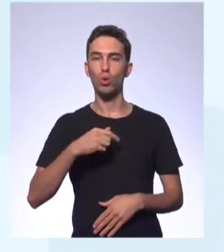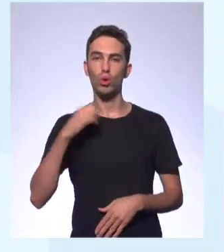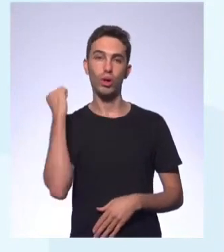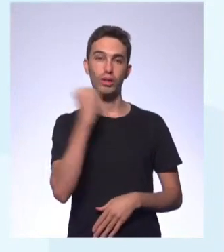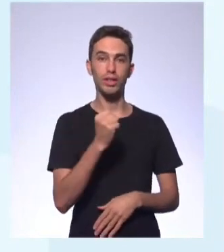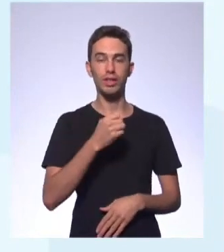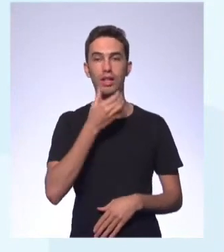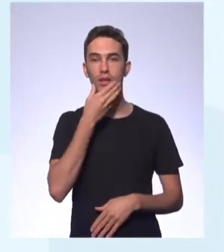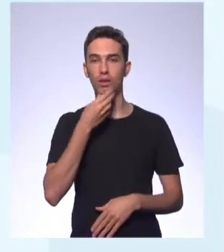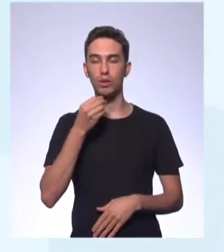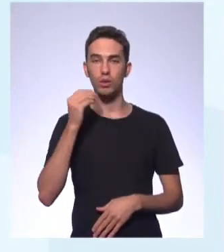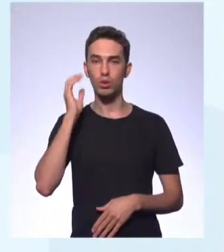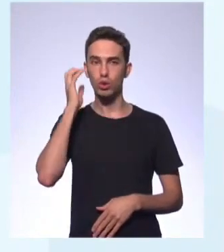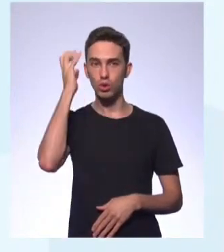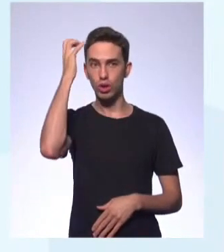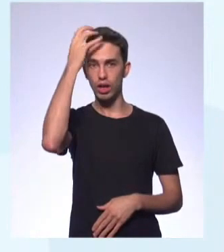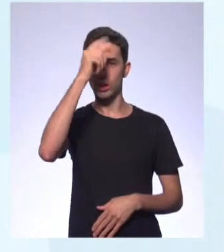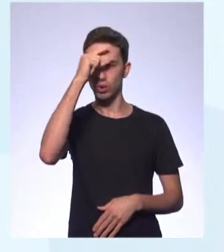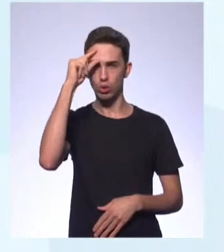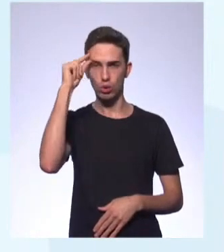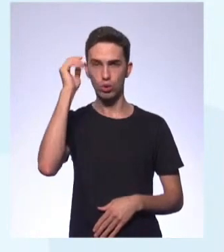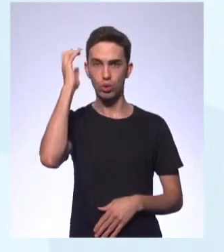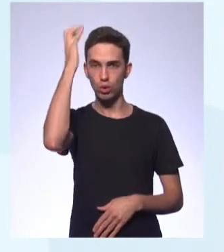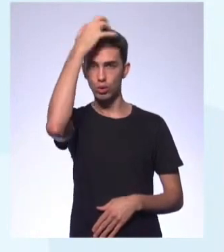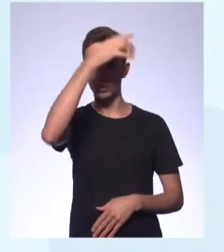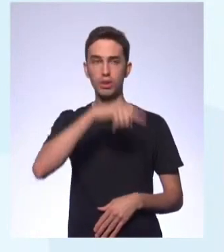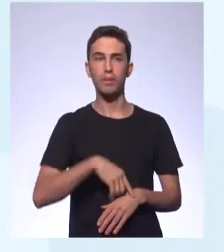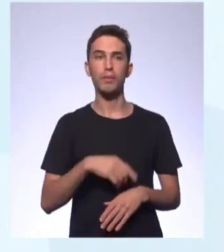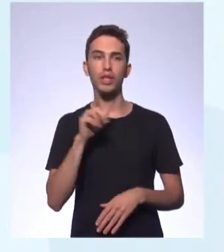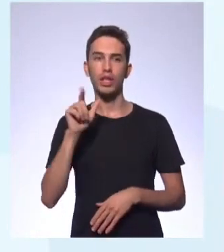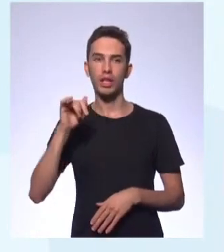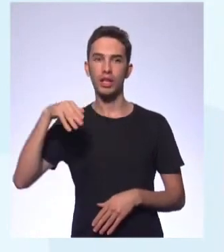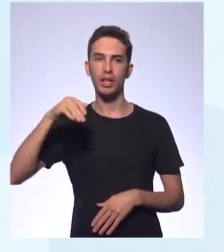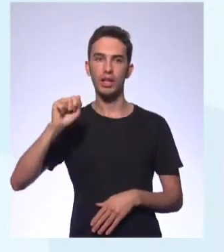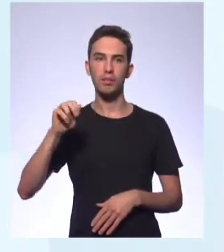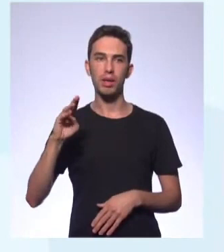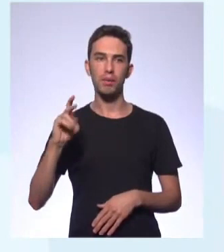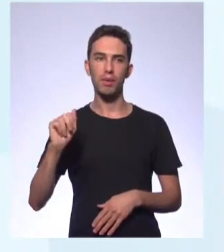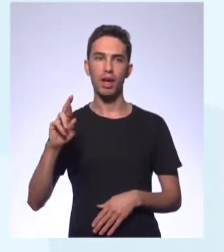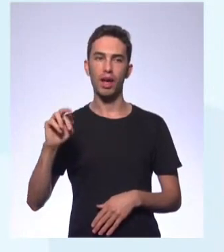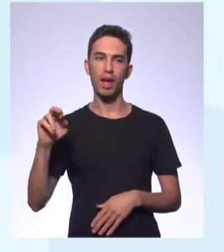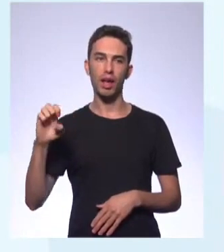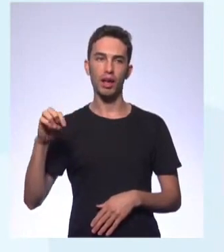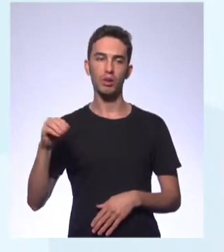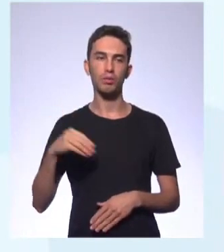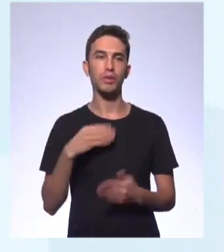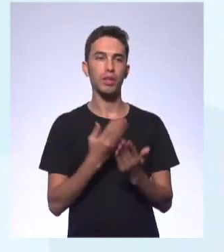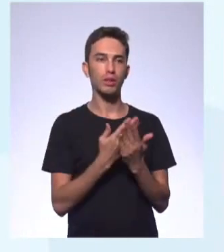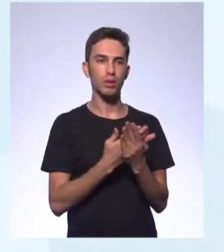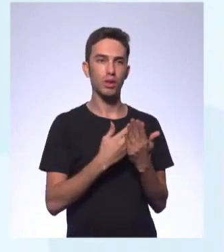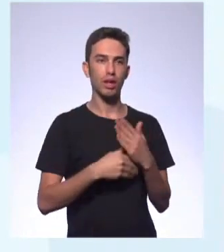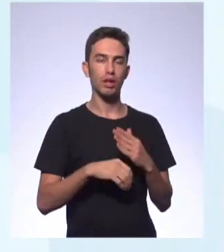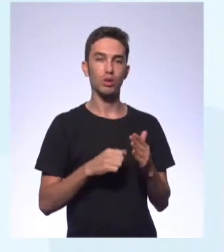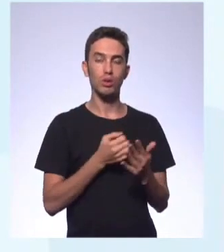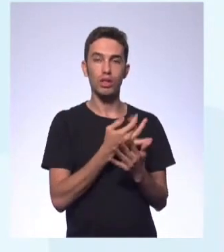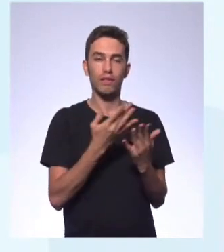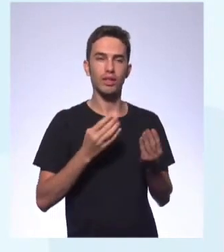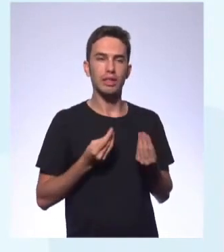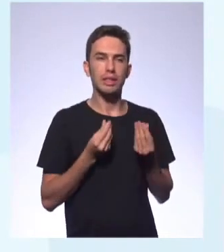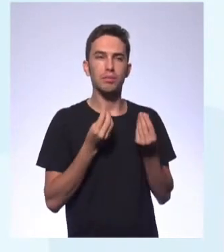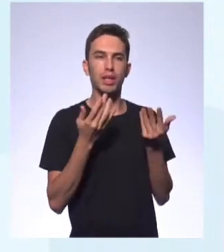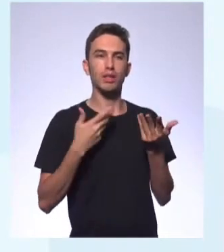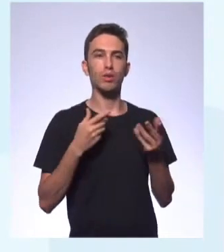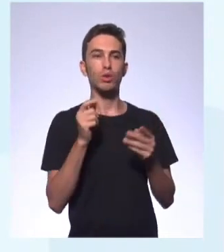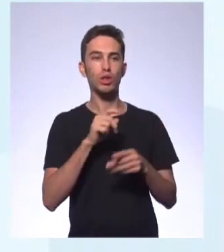Barreto. Hoje vamos estudar os efeitos expressivos da utilização da figura de linguagem